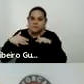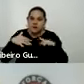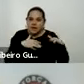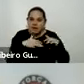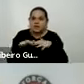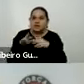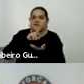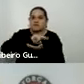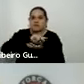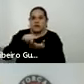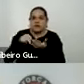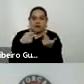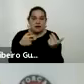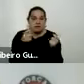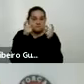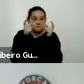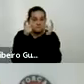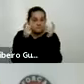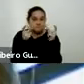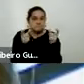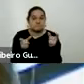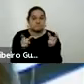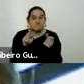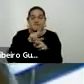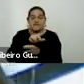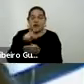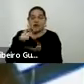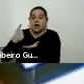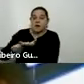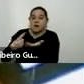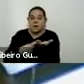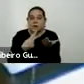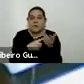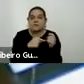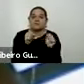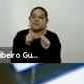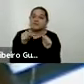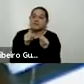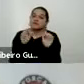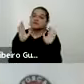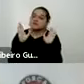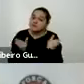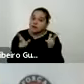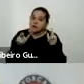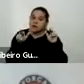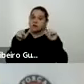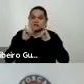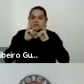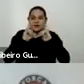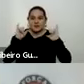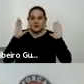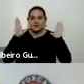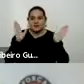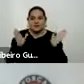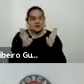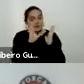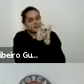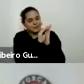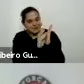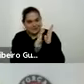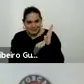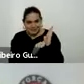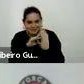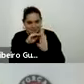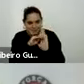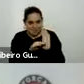um movimento bem interessante de vários acordos fechando, e como nós divulgamos aqui o conteúdo dos acordos,